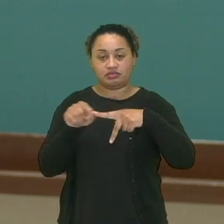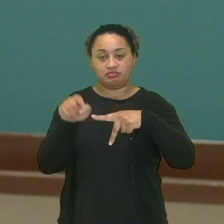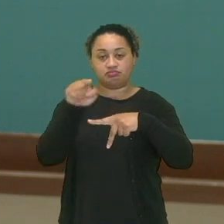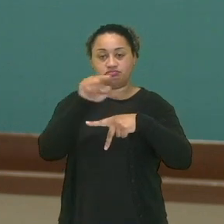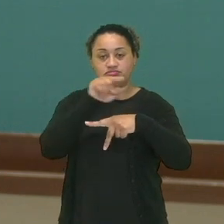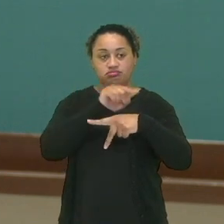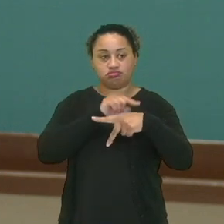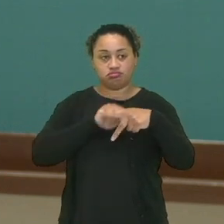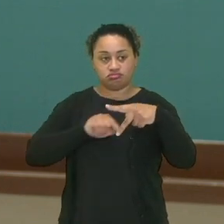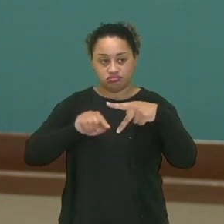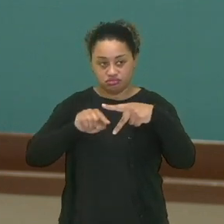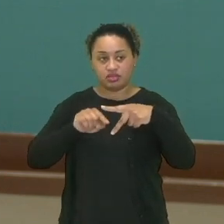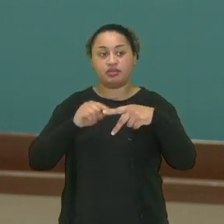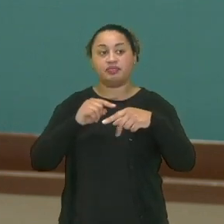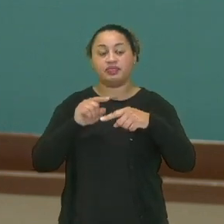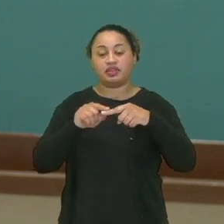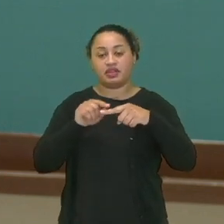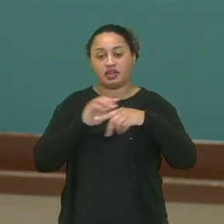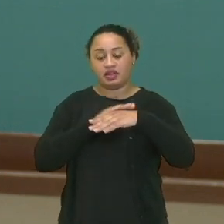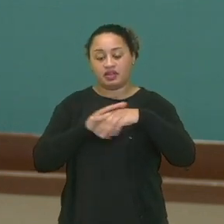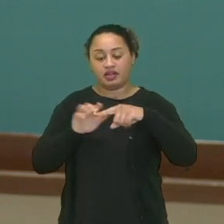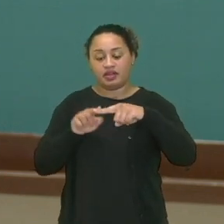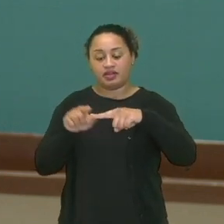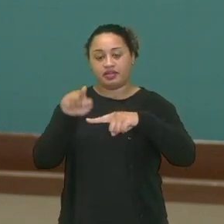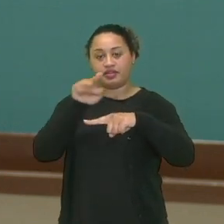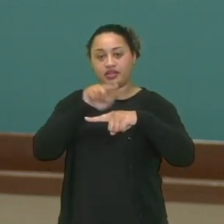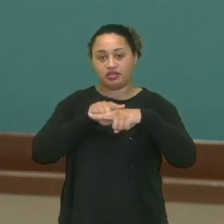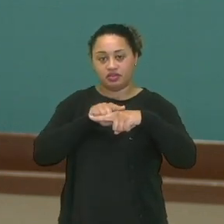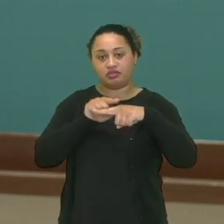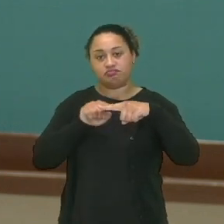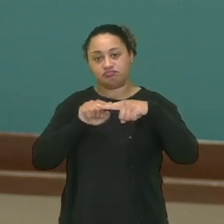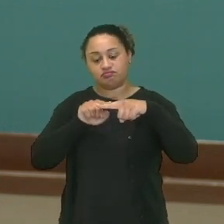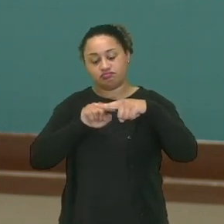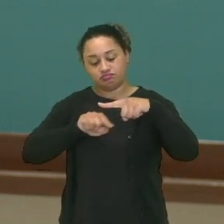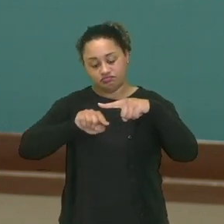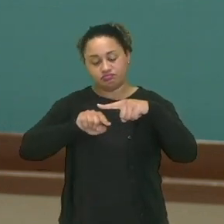esse pedacinho, que é 1/4, e ele vai fechar